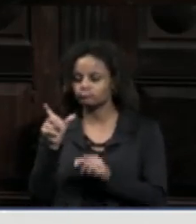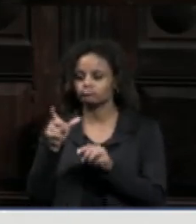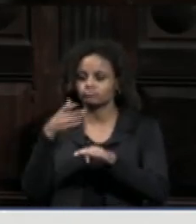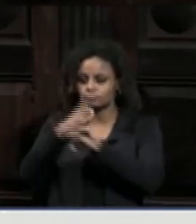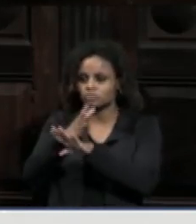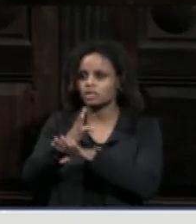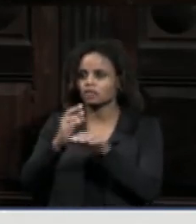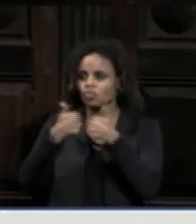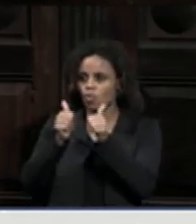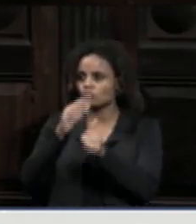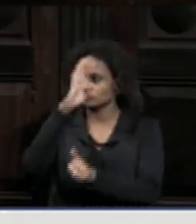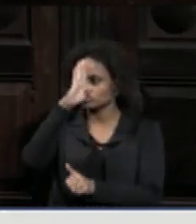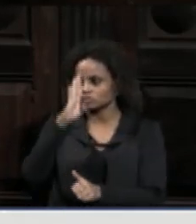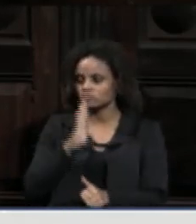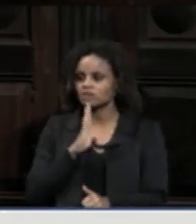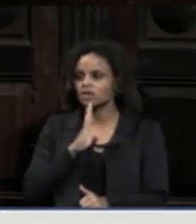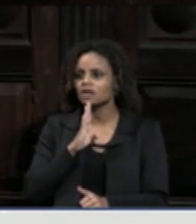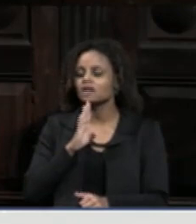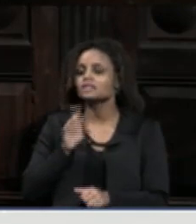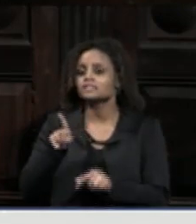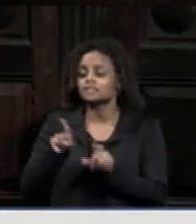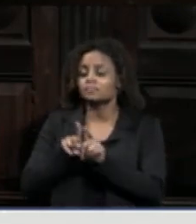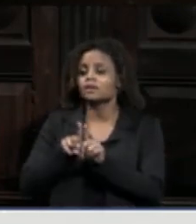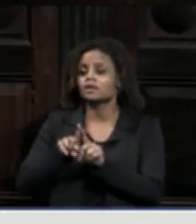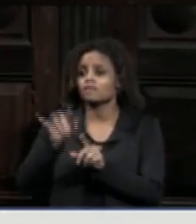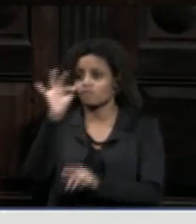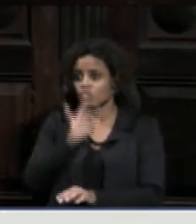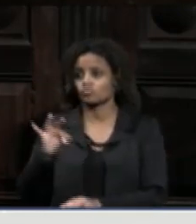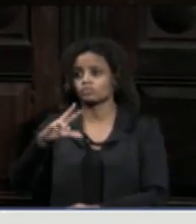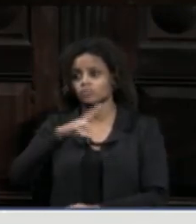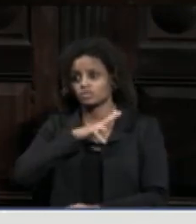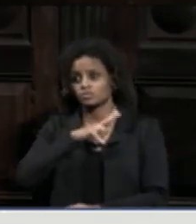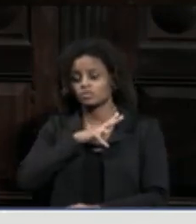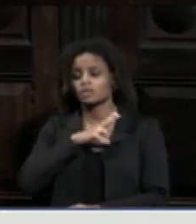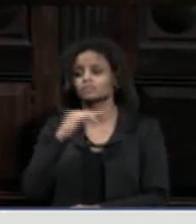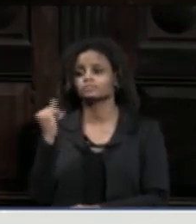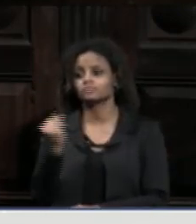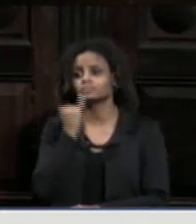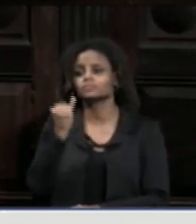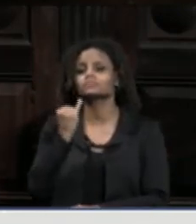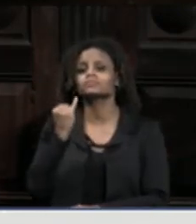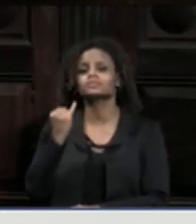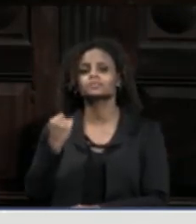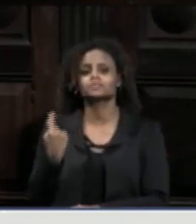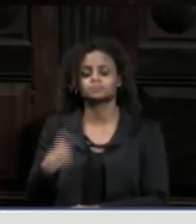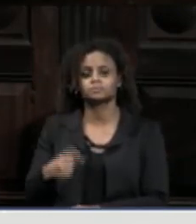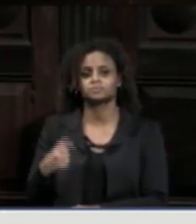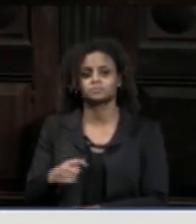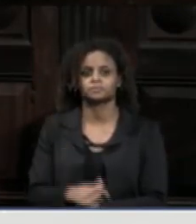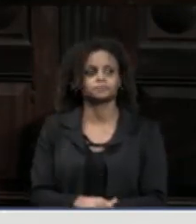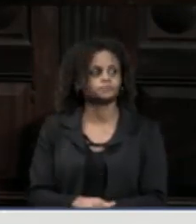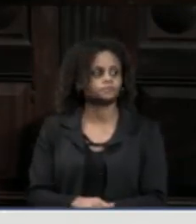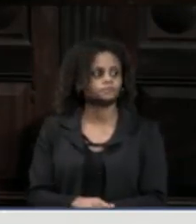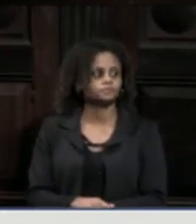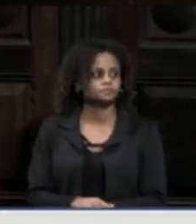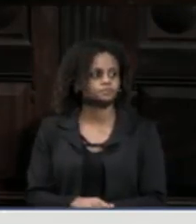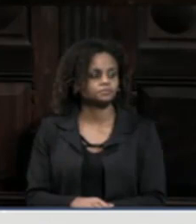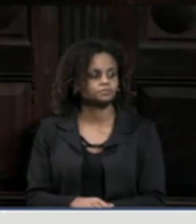o ensino superior privado seja acatado. E